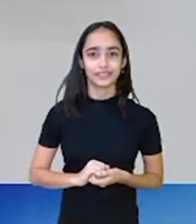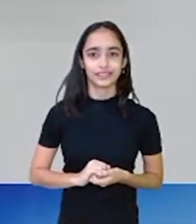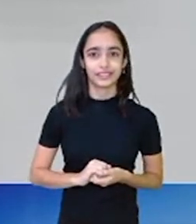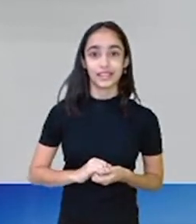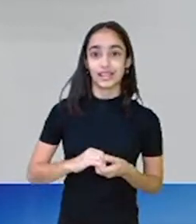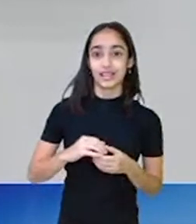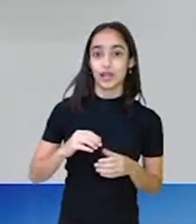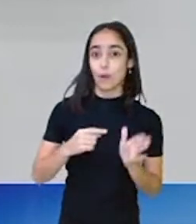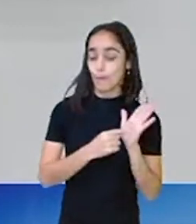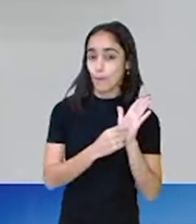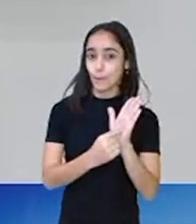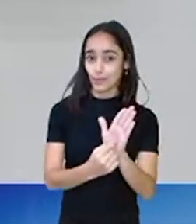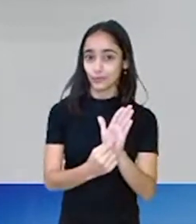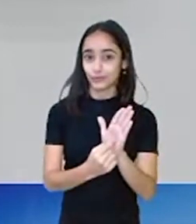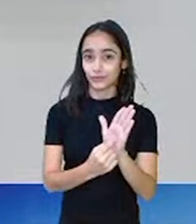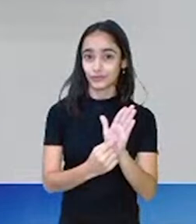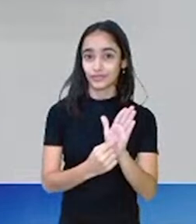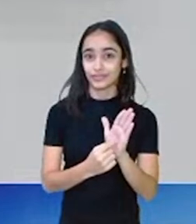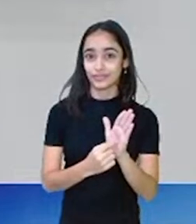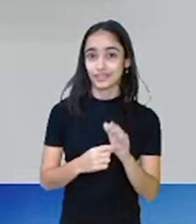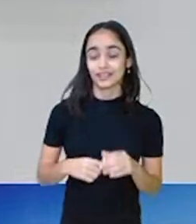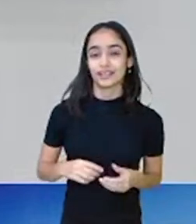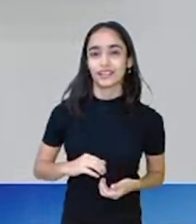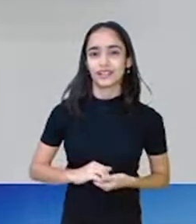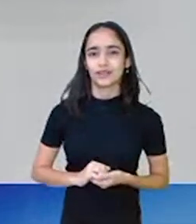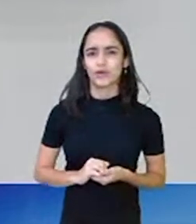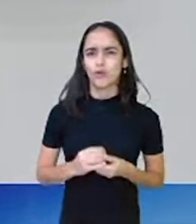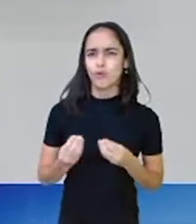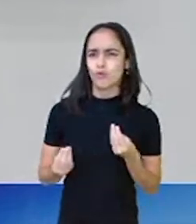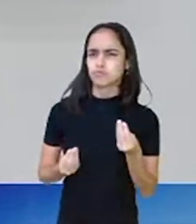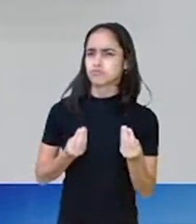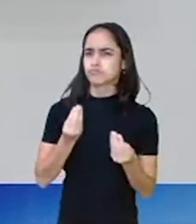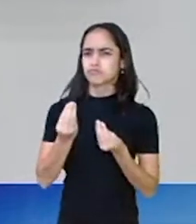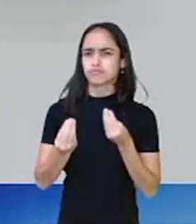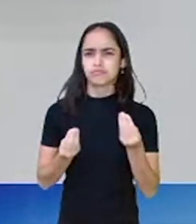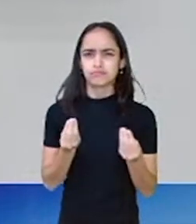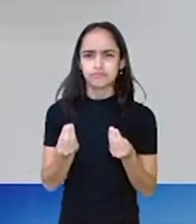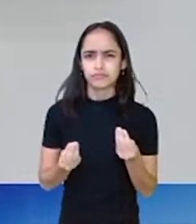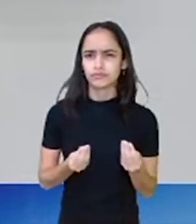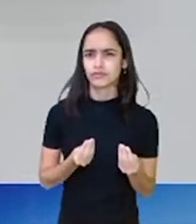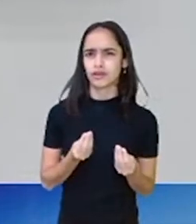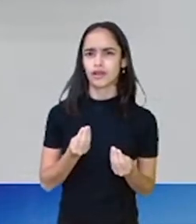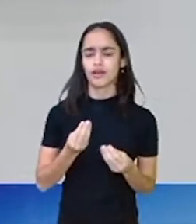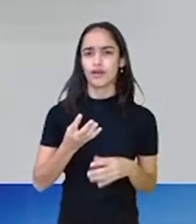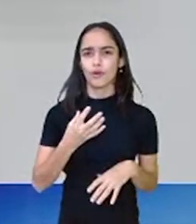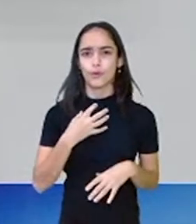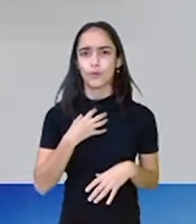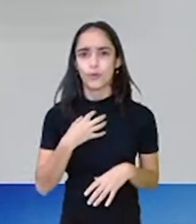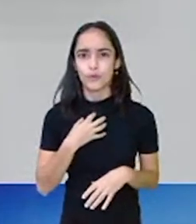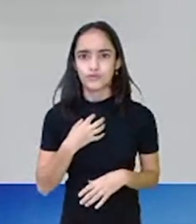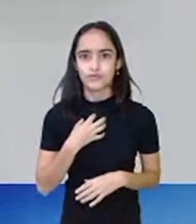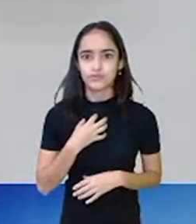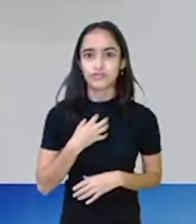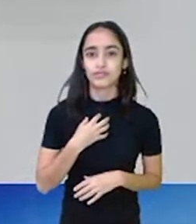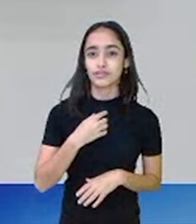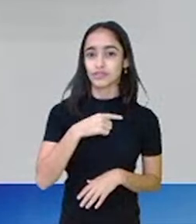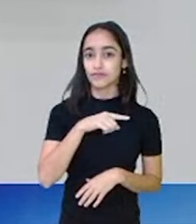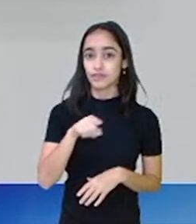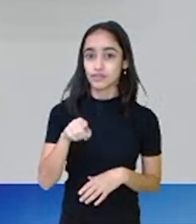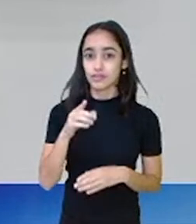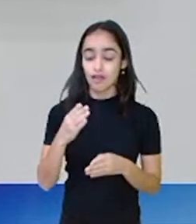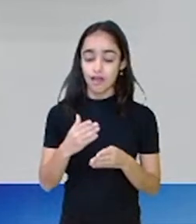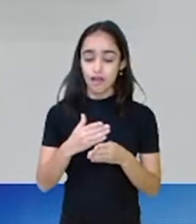educa, mostra a vocês como é aí os caminhos, as formas para você ir lá